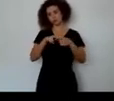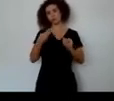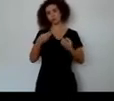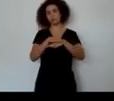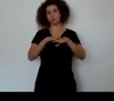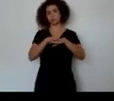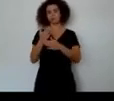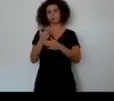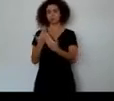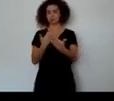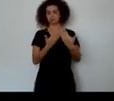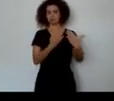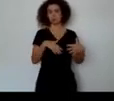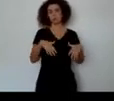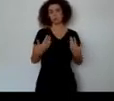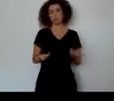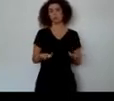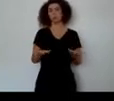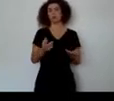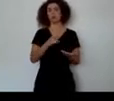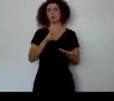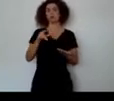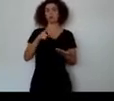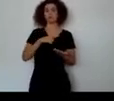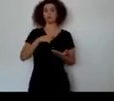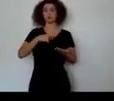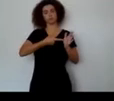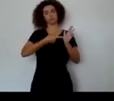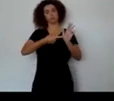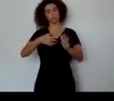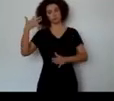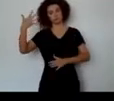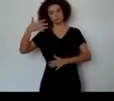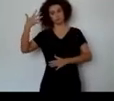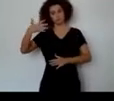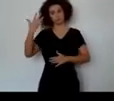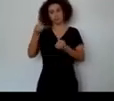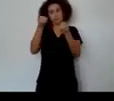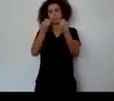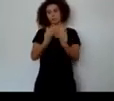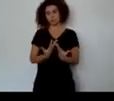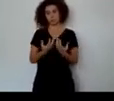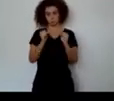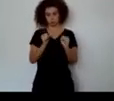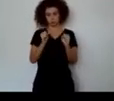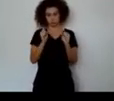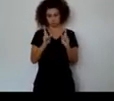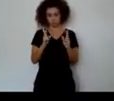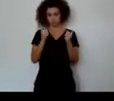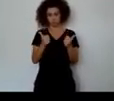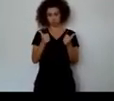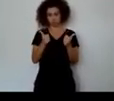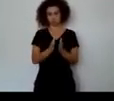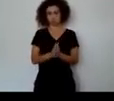elas introduzem se apresentando e falando um pouquinho sobre isso, pode ser? Ah,